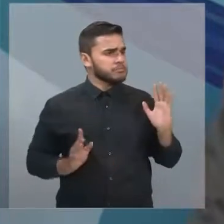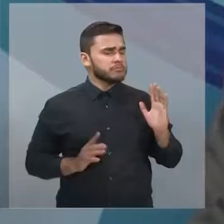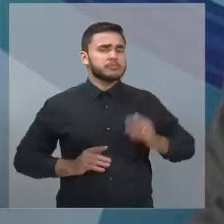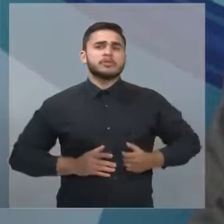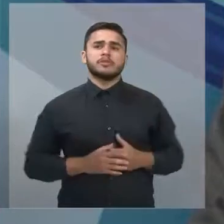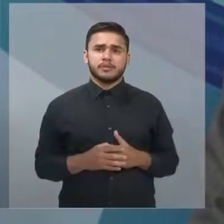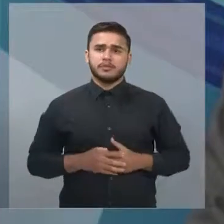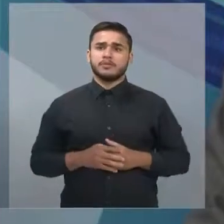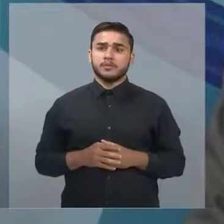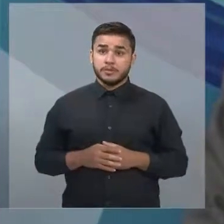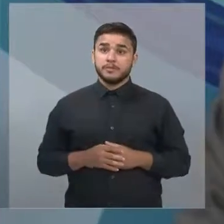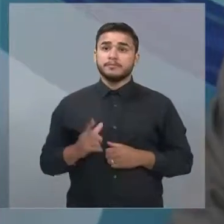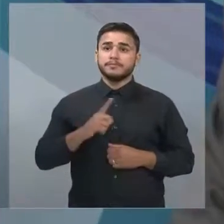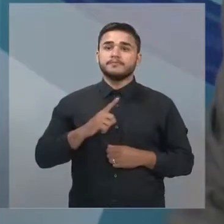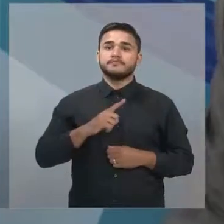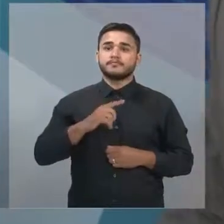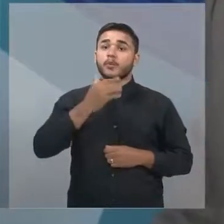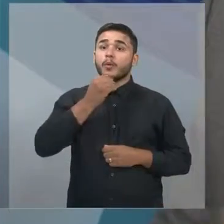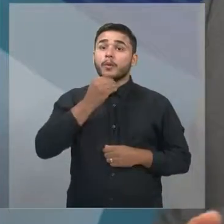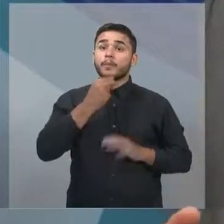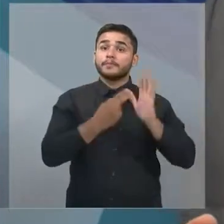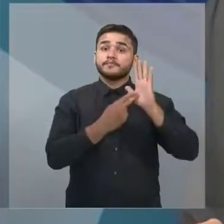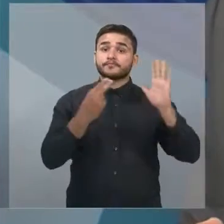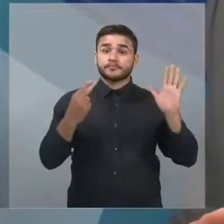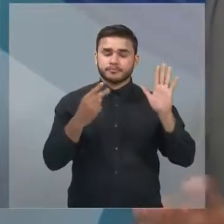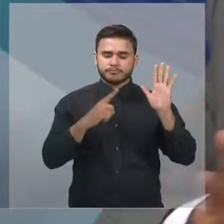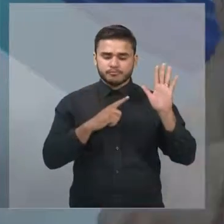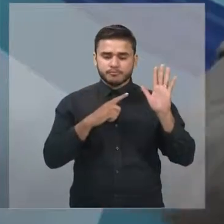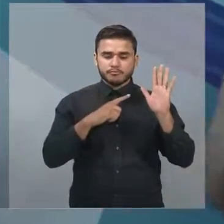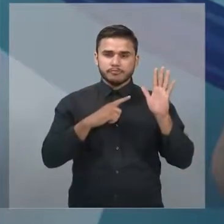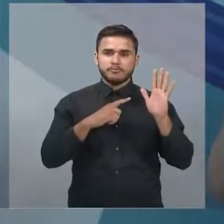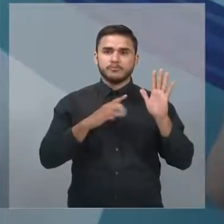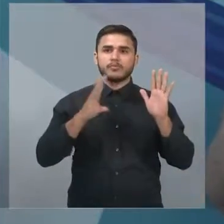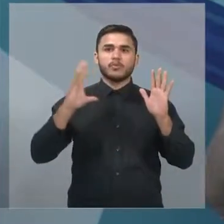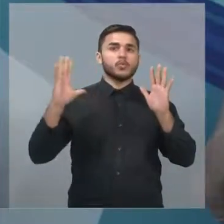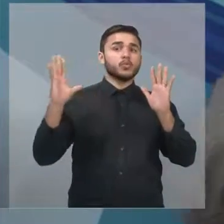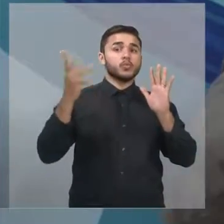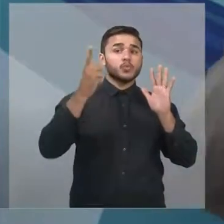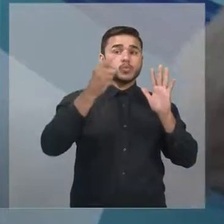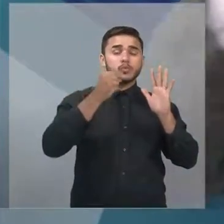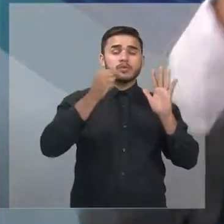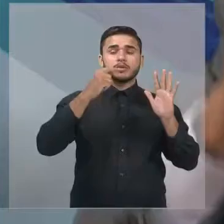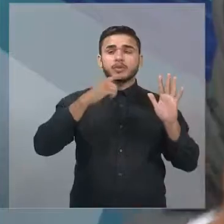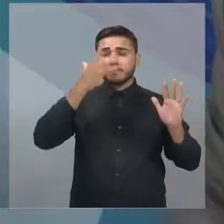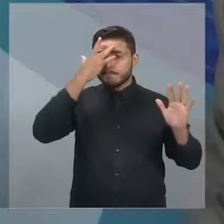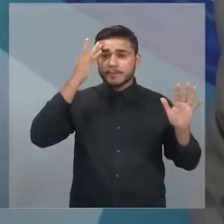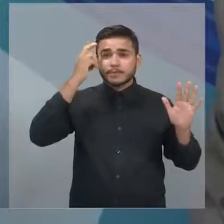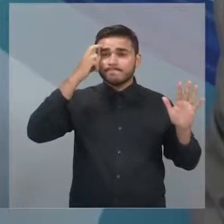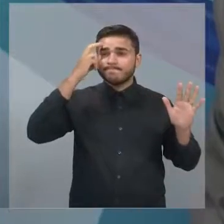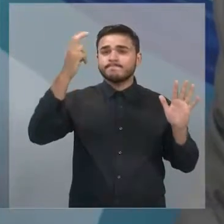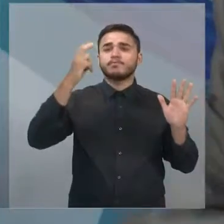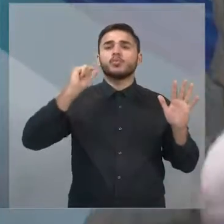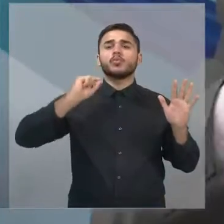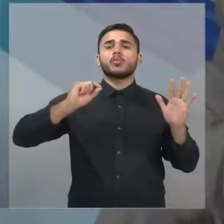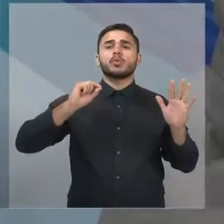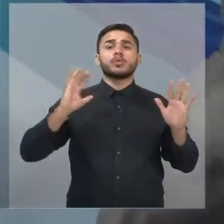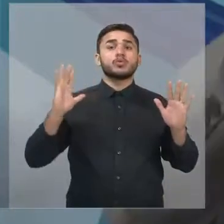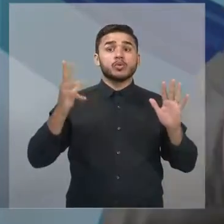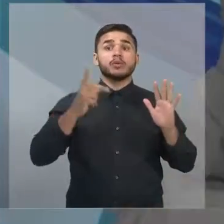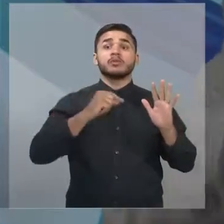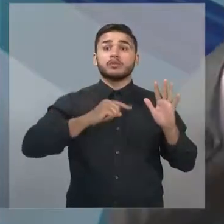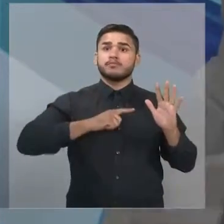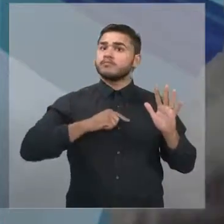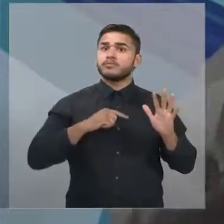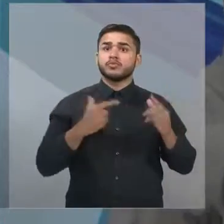inglês escreve retalhos biográficos de uns 50 ou 60 dos maiores intelectuais do mundo, mostrando